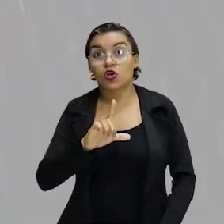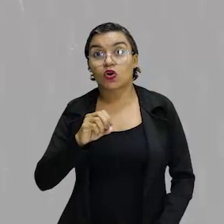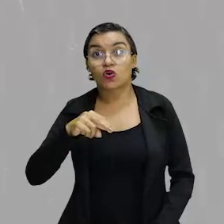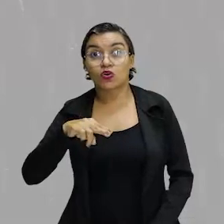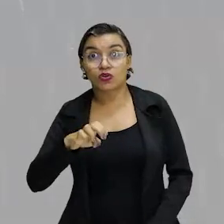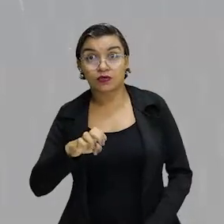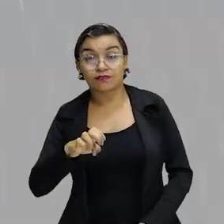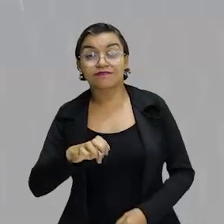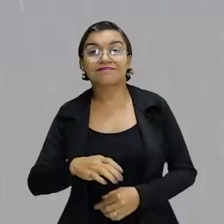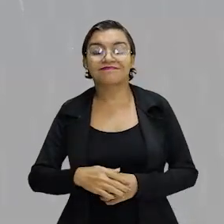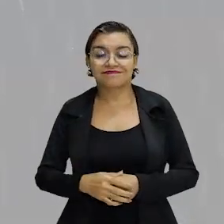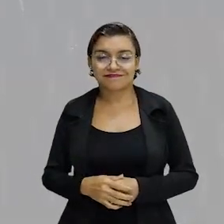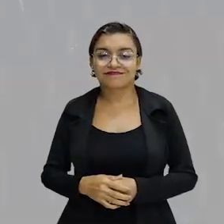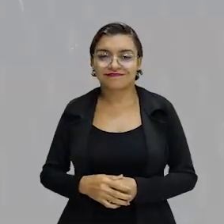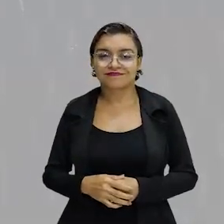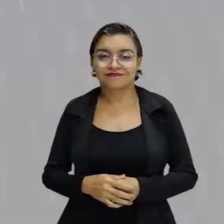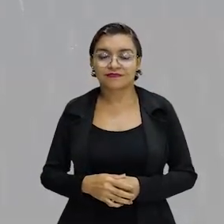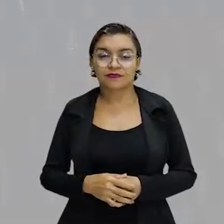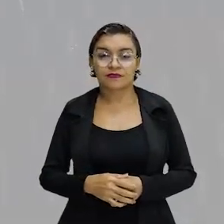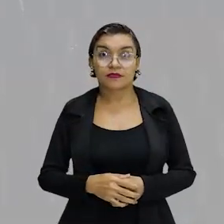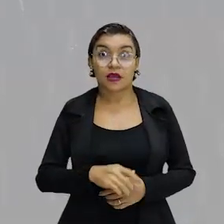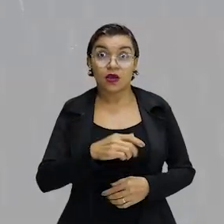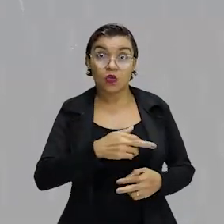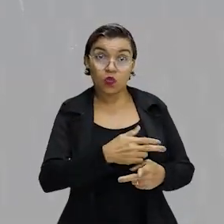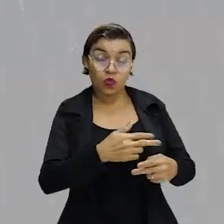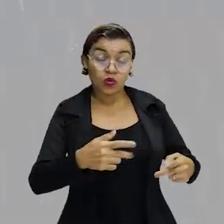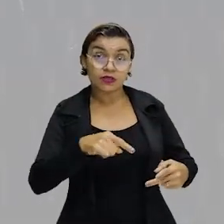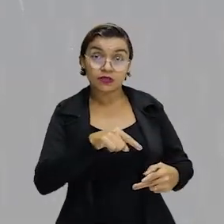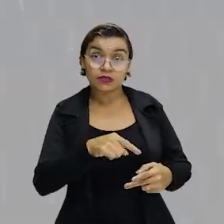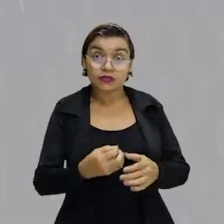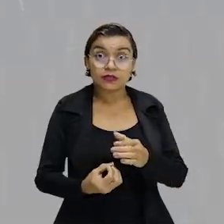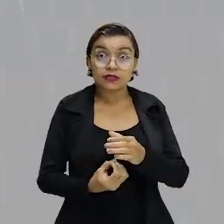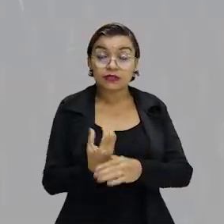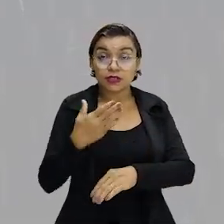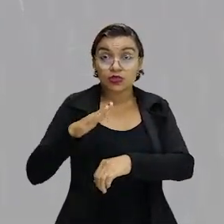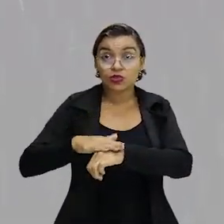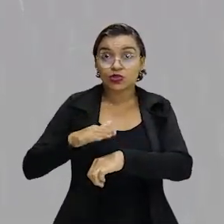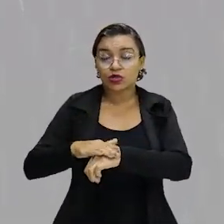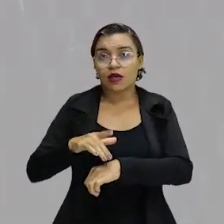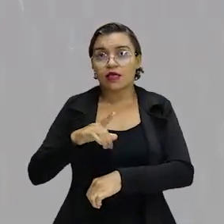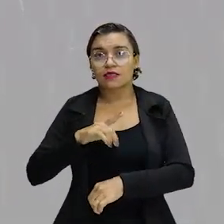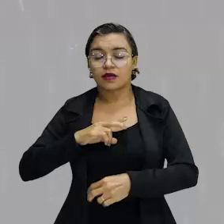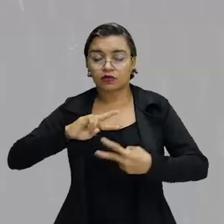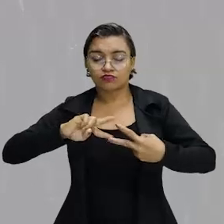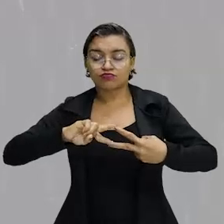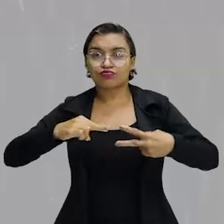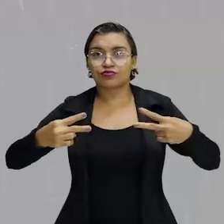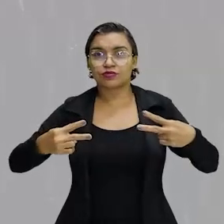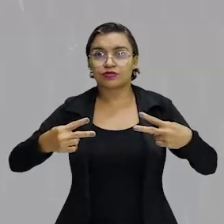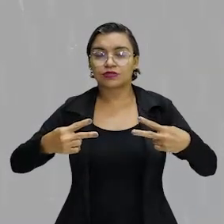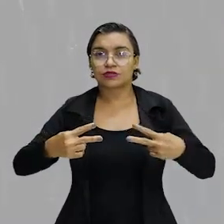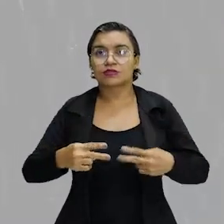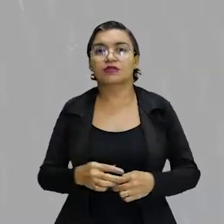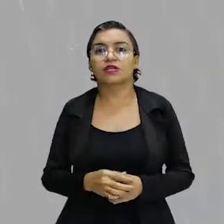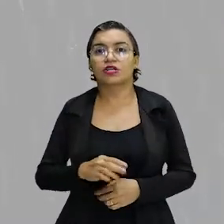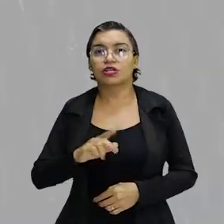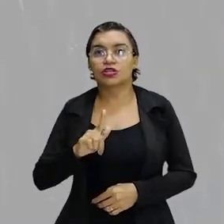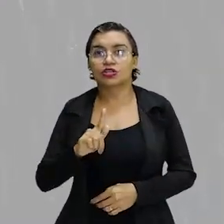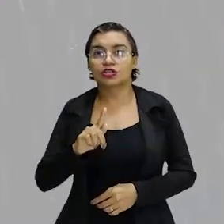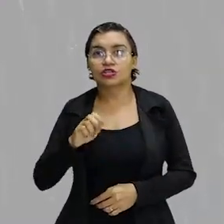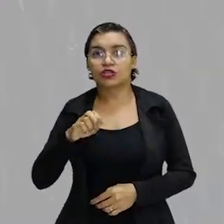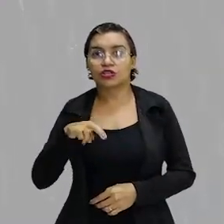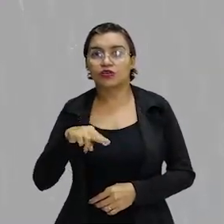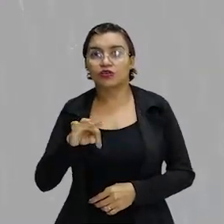indivíduo que o originou. Ou seja, eles possuem o mesmo genótipo, possuem a mesma